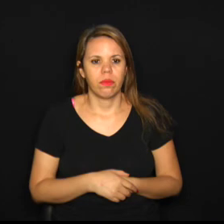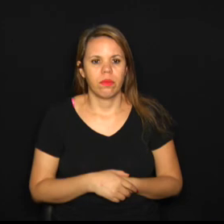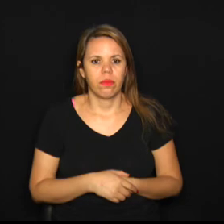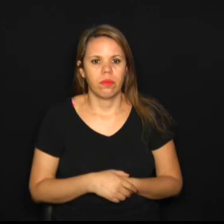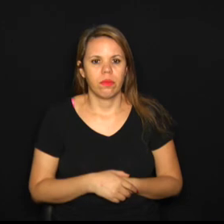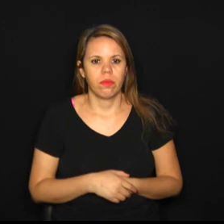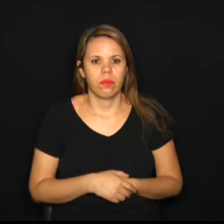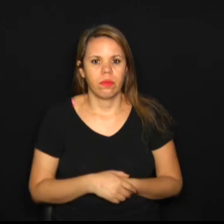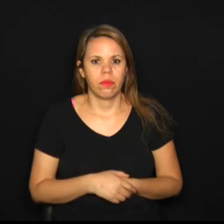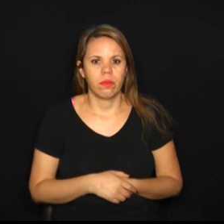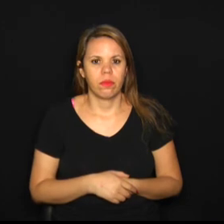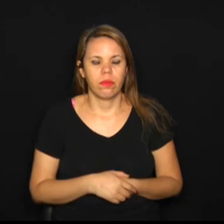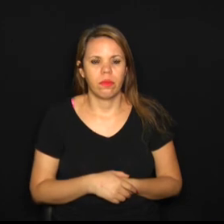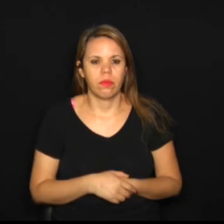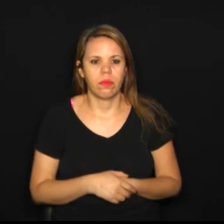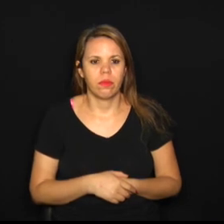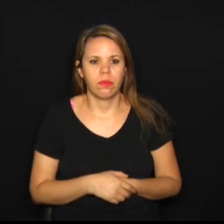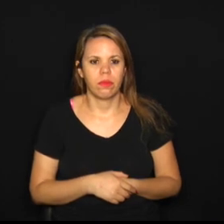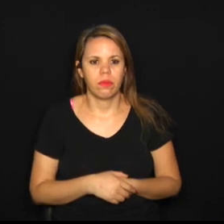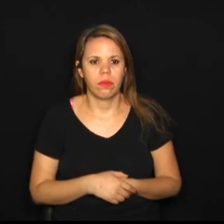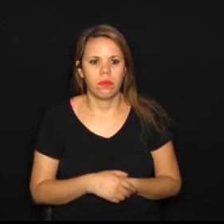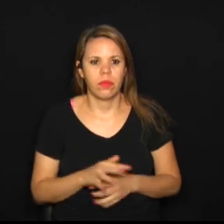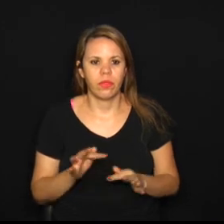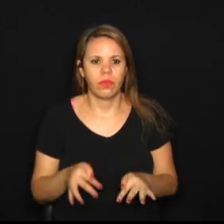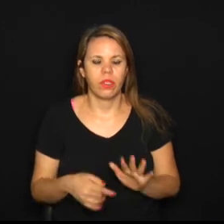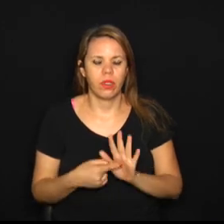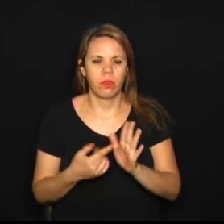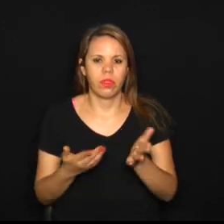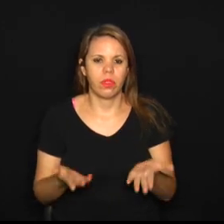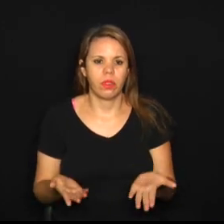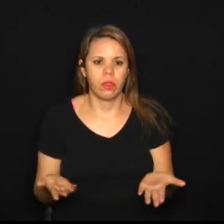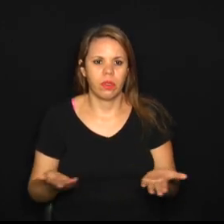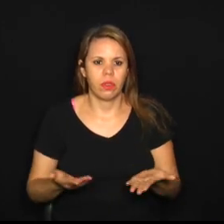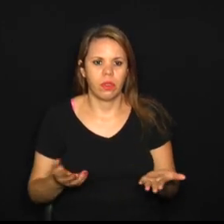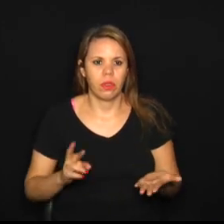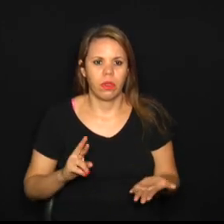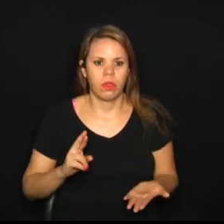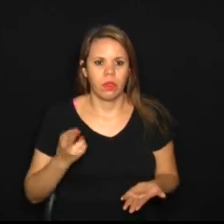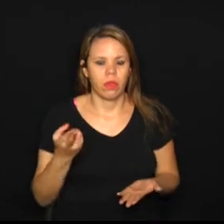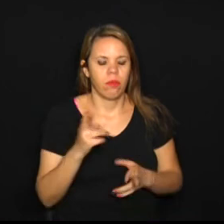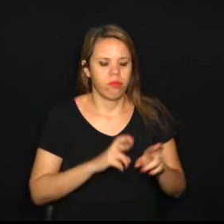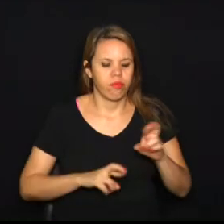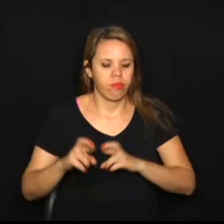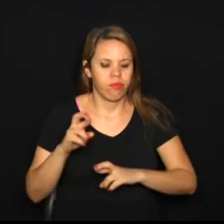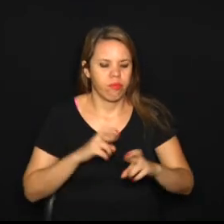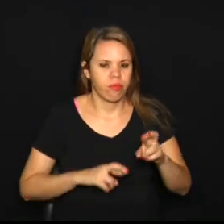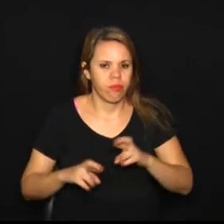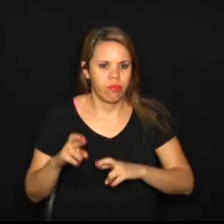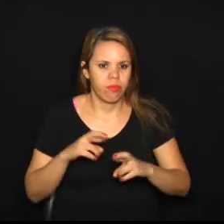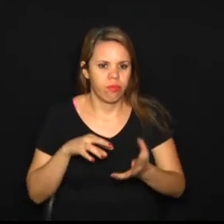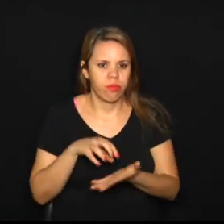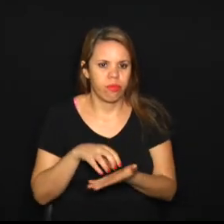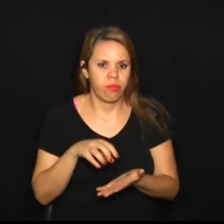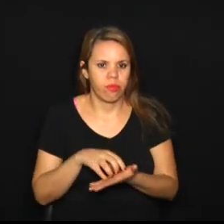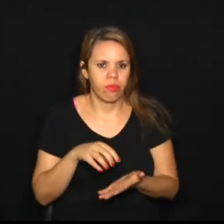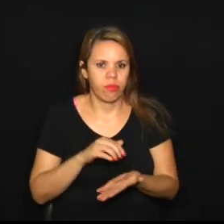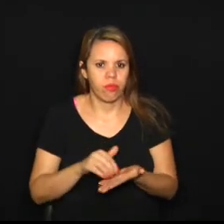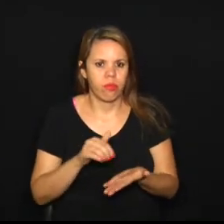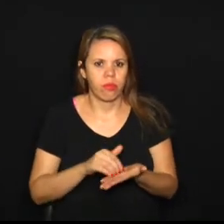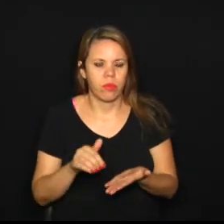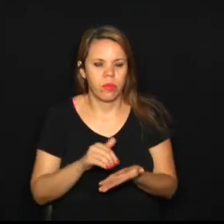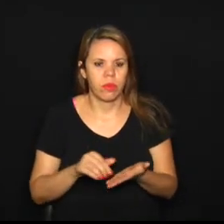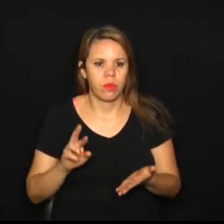Vamos passando para o final da apresentação, agora com os resultados fiscais. Então, o